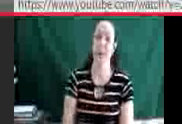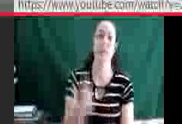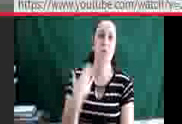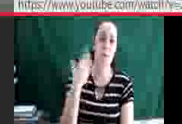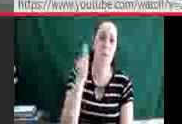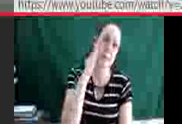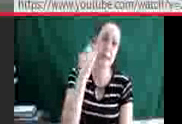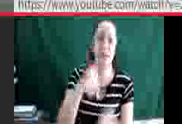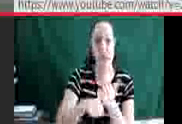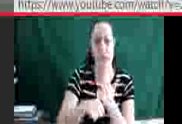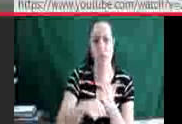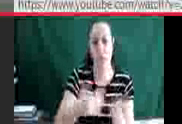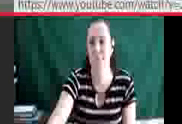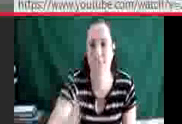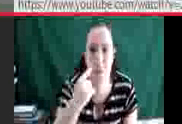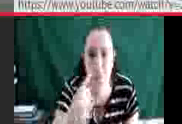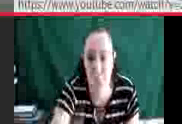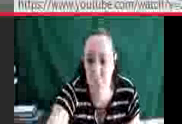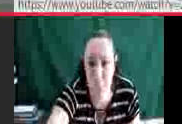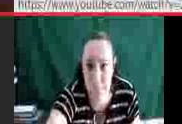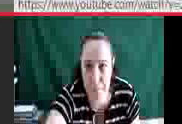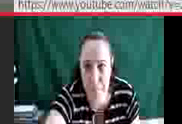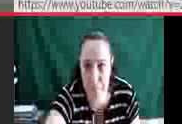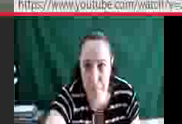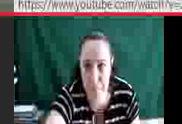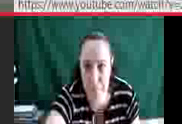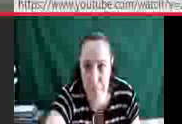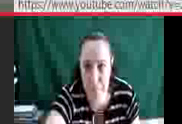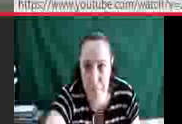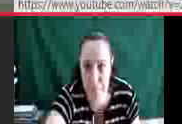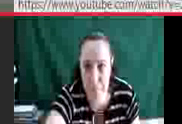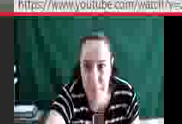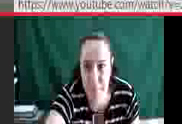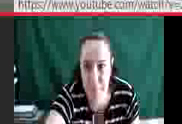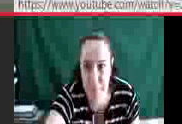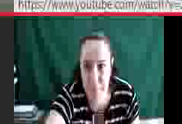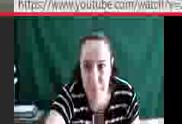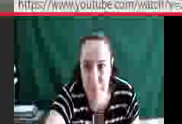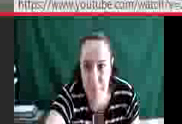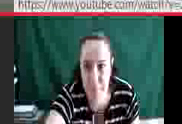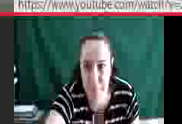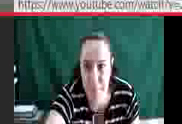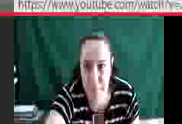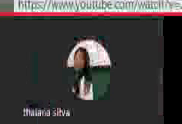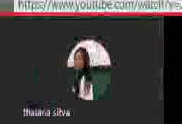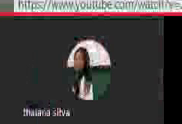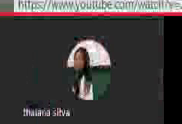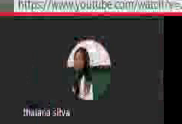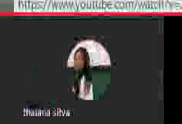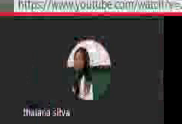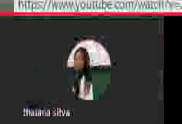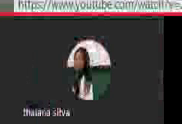outros. Se eu cair, você já sabe o que está acontecendo, tá? Tudo bem, Rô.